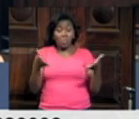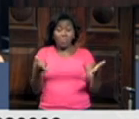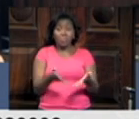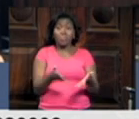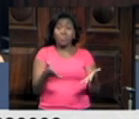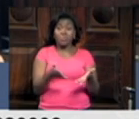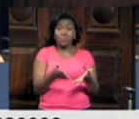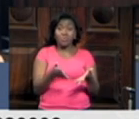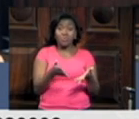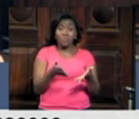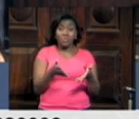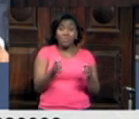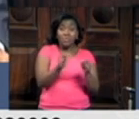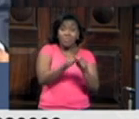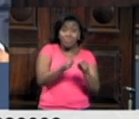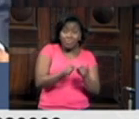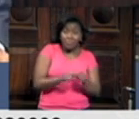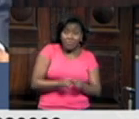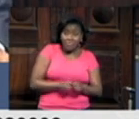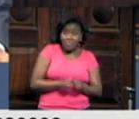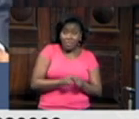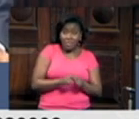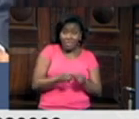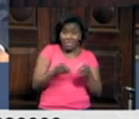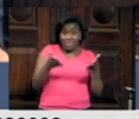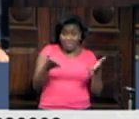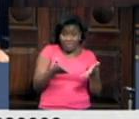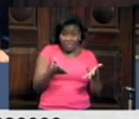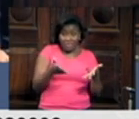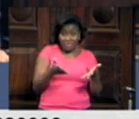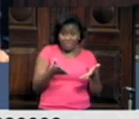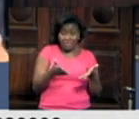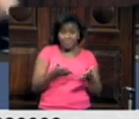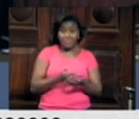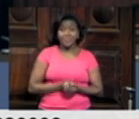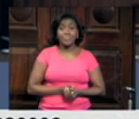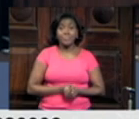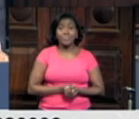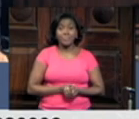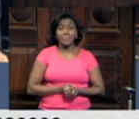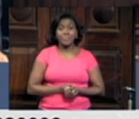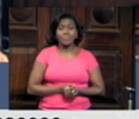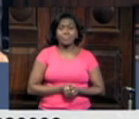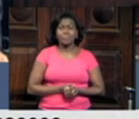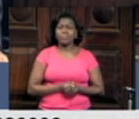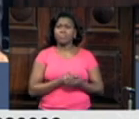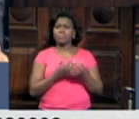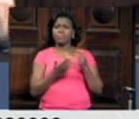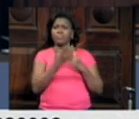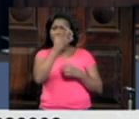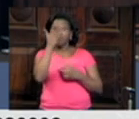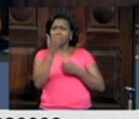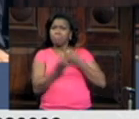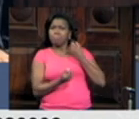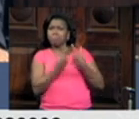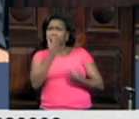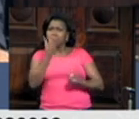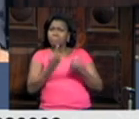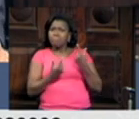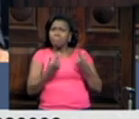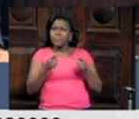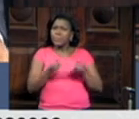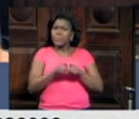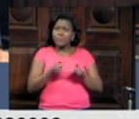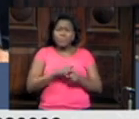hoje objeto de contestação e de revolta